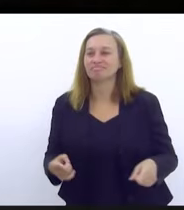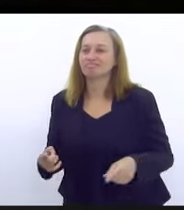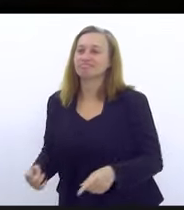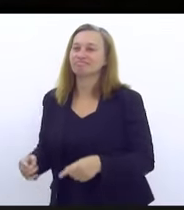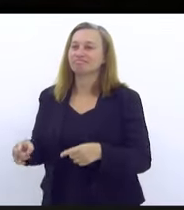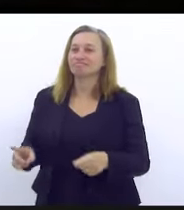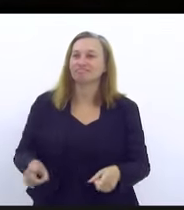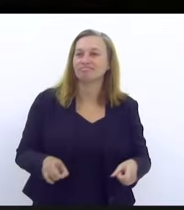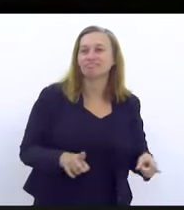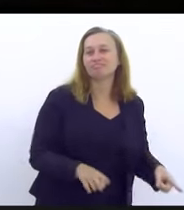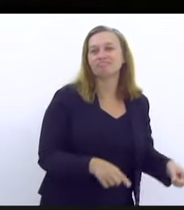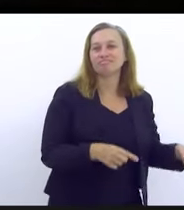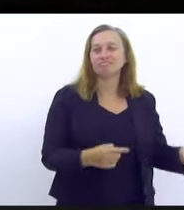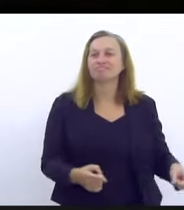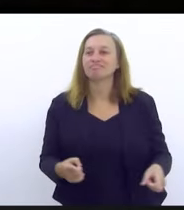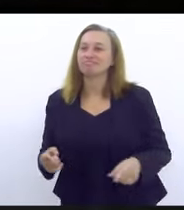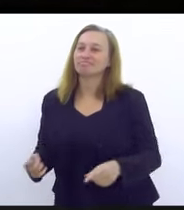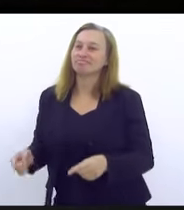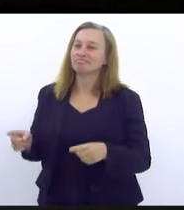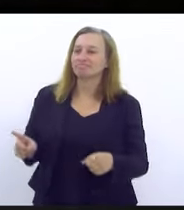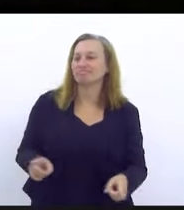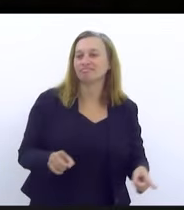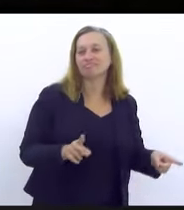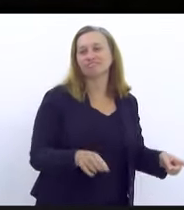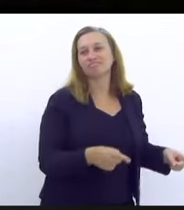lá, lá, lá,